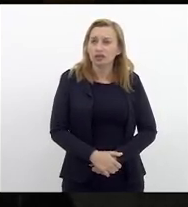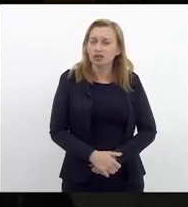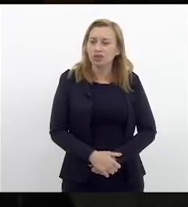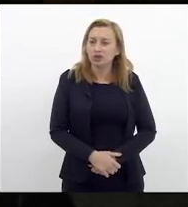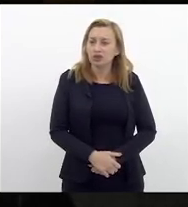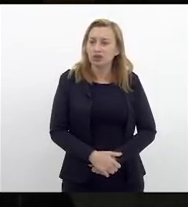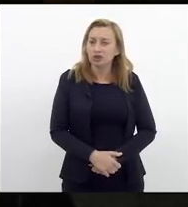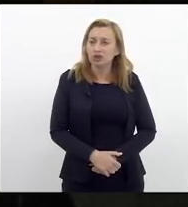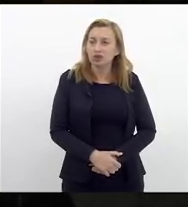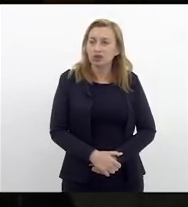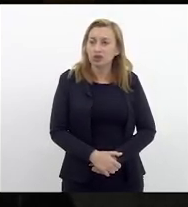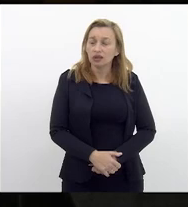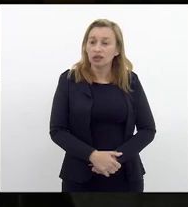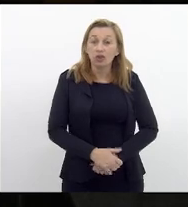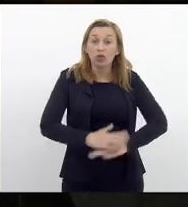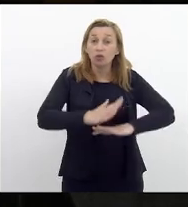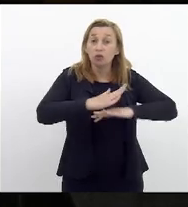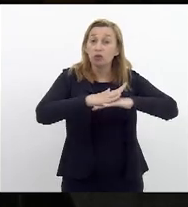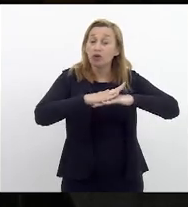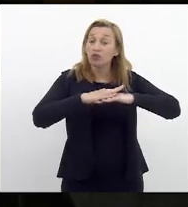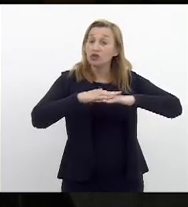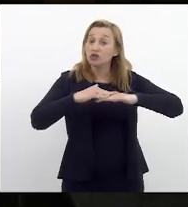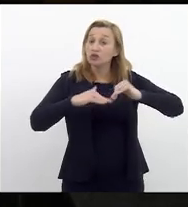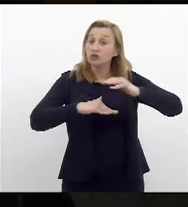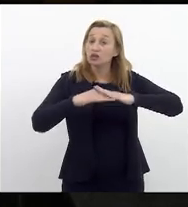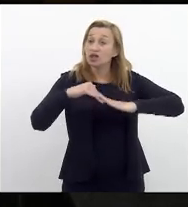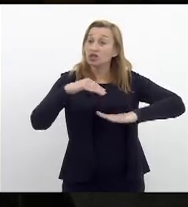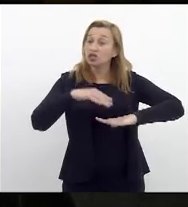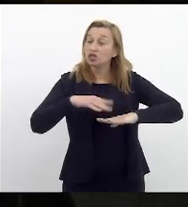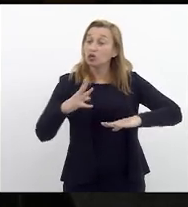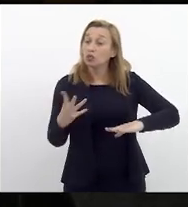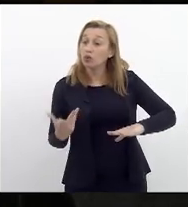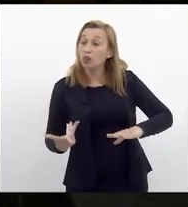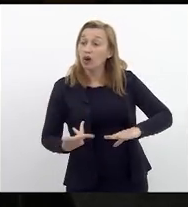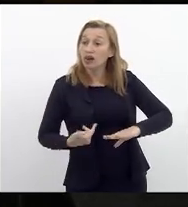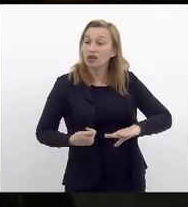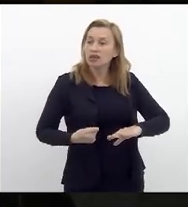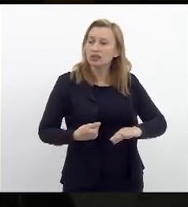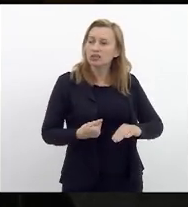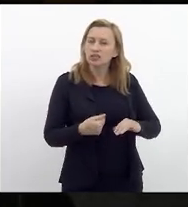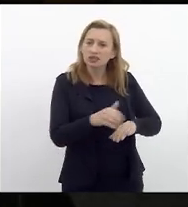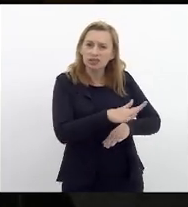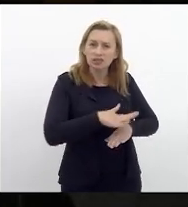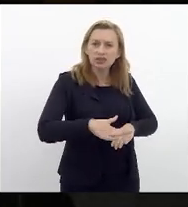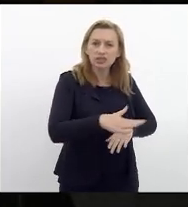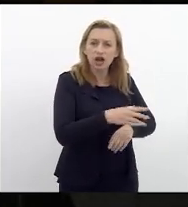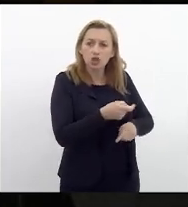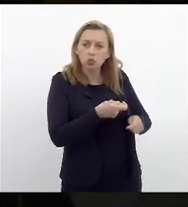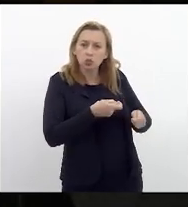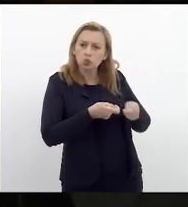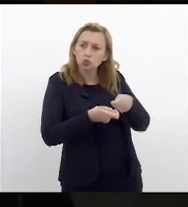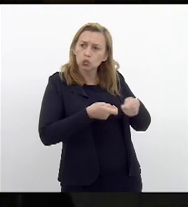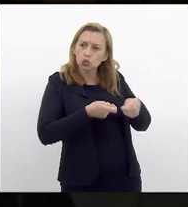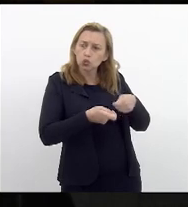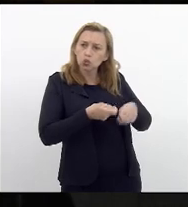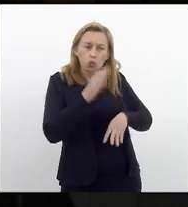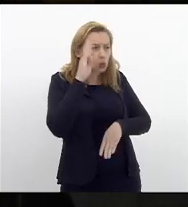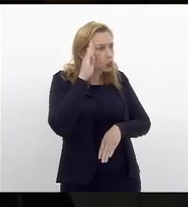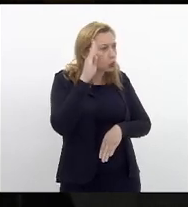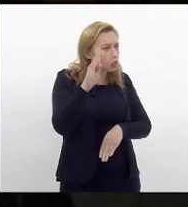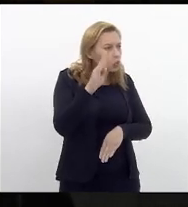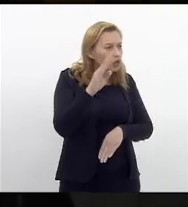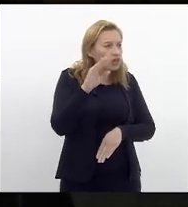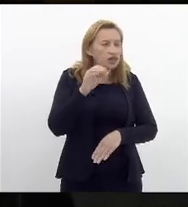dedos profissionais habilitados da área de regulação, principalmente na área